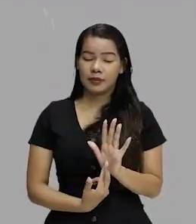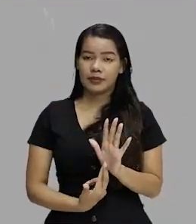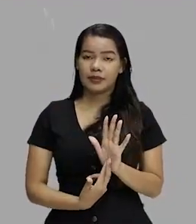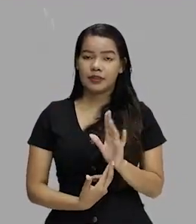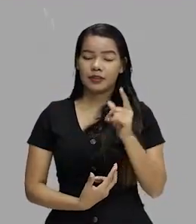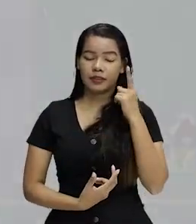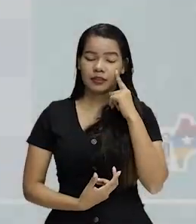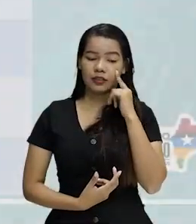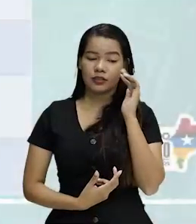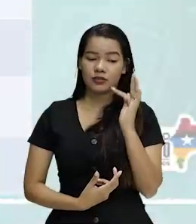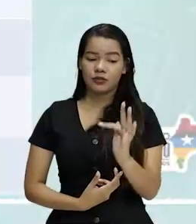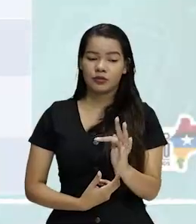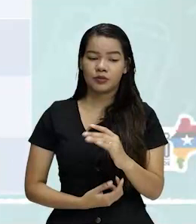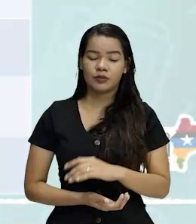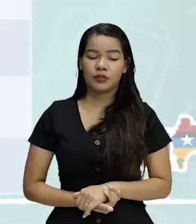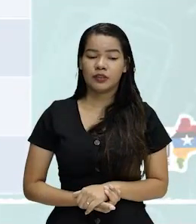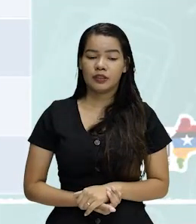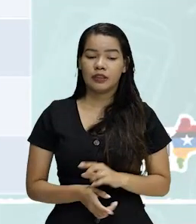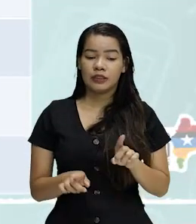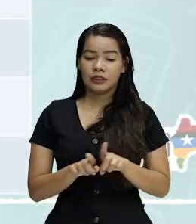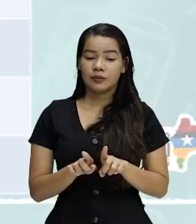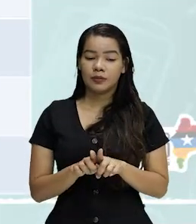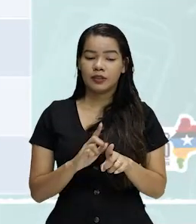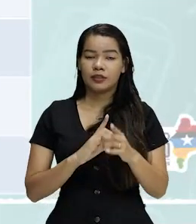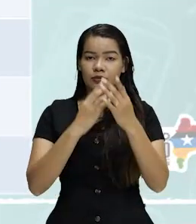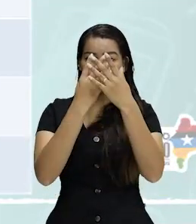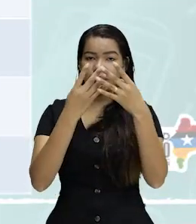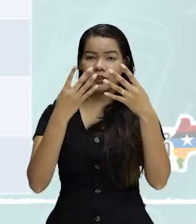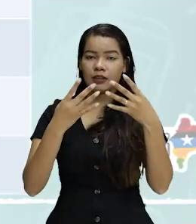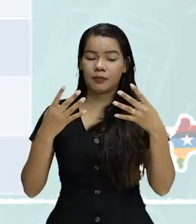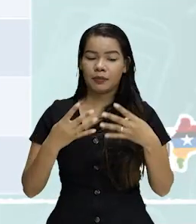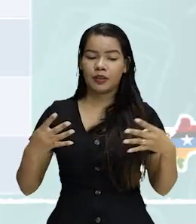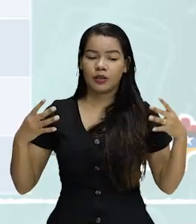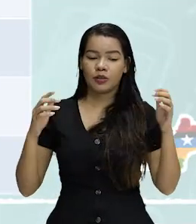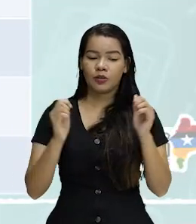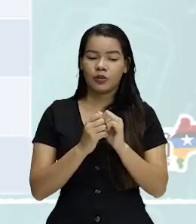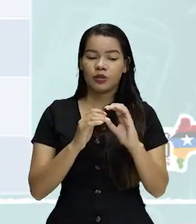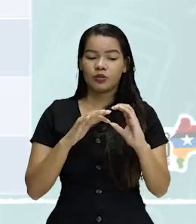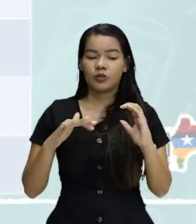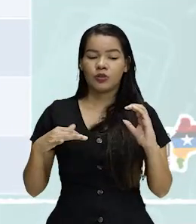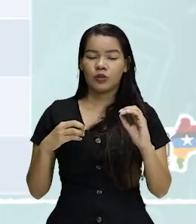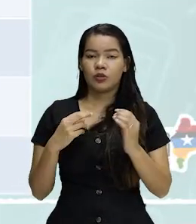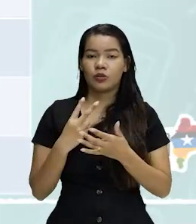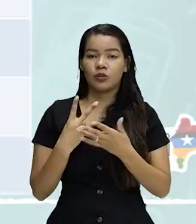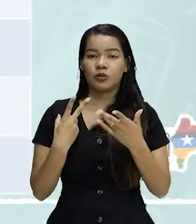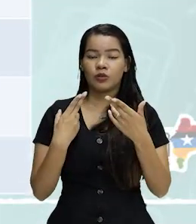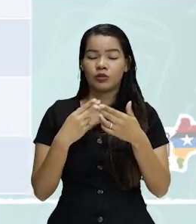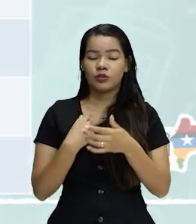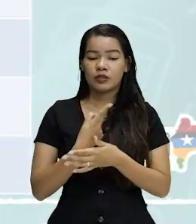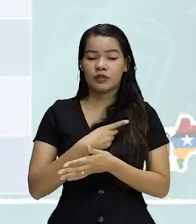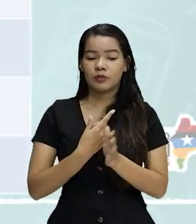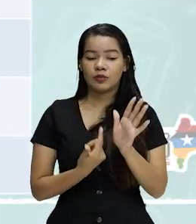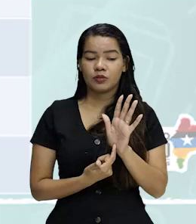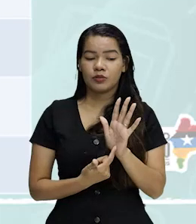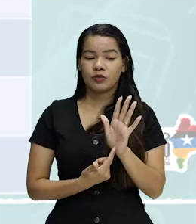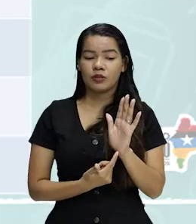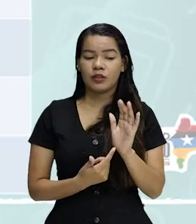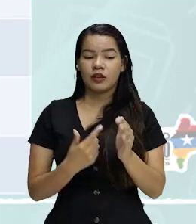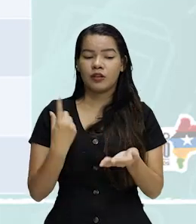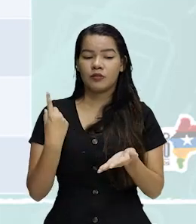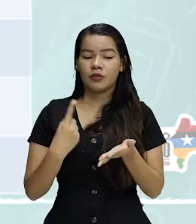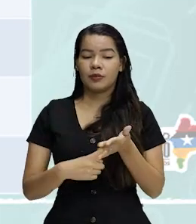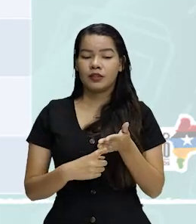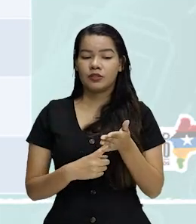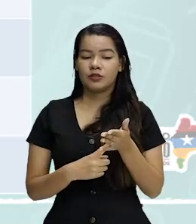de futuro. Aqui eu trago para vocês as conjugações, né? Como a gente sempre demonstra. Forma afirmativa, sujeito